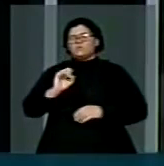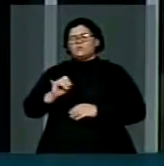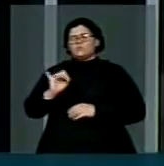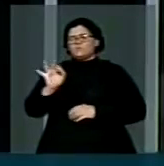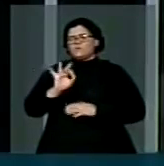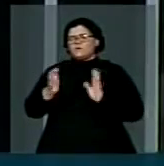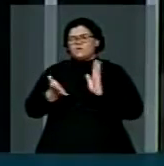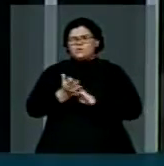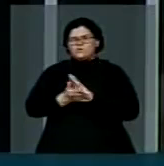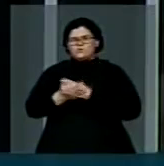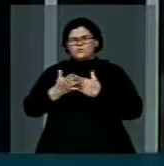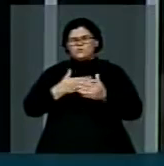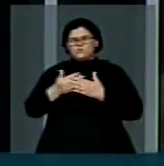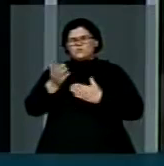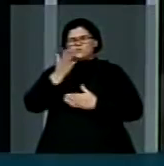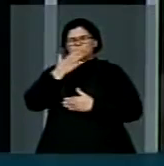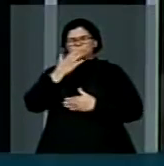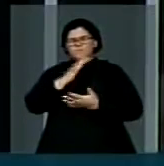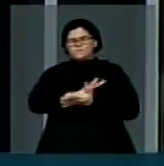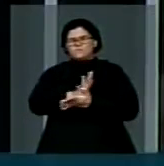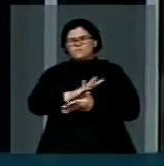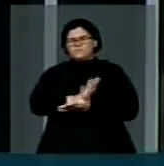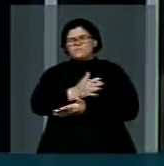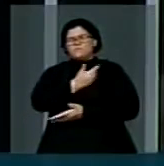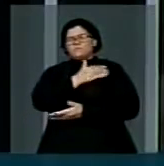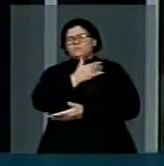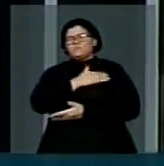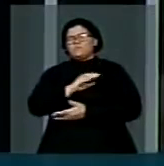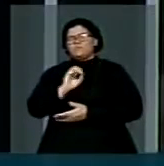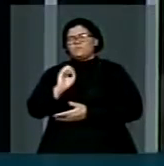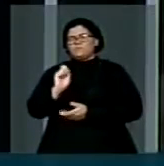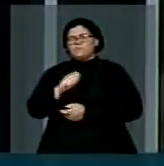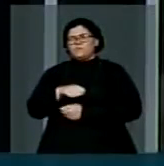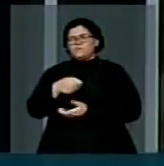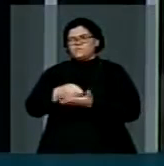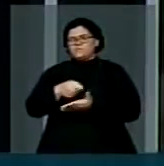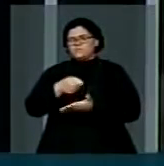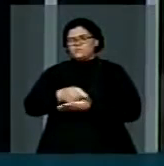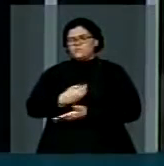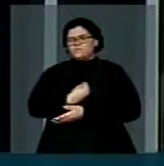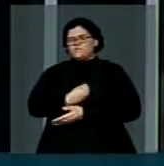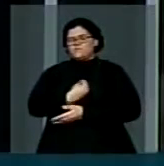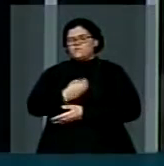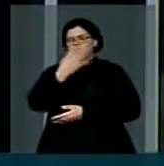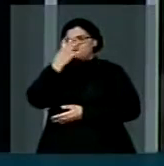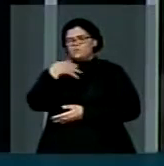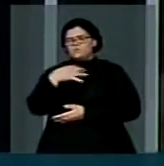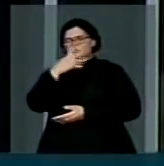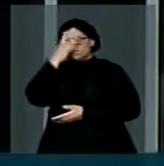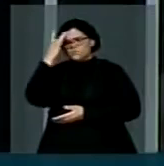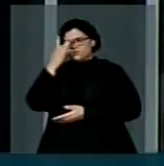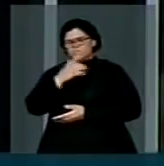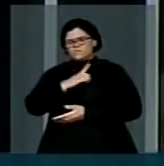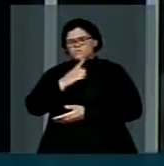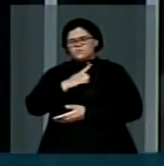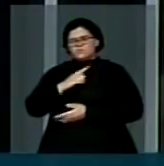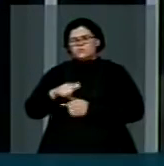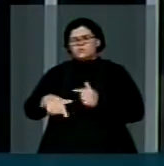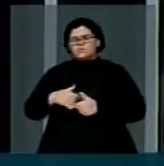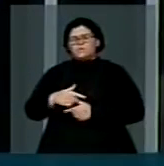qualquer forma de discriminação e capaz de garantir uma vida digna a todas as pessoas que vivem de seu